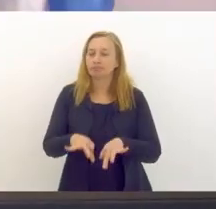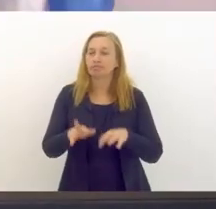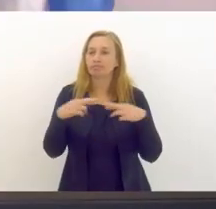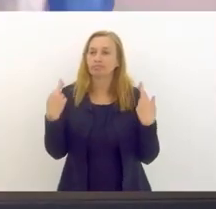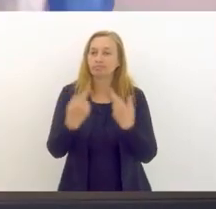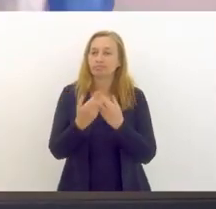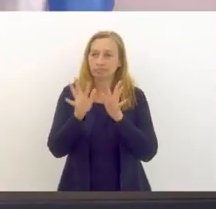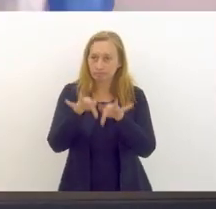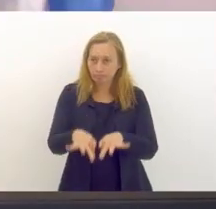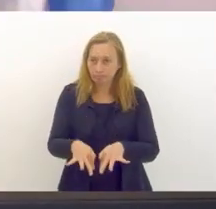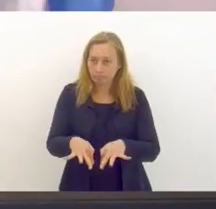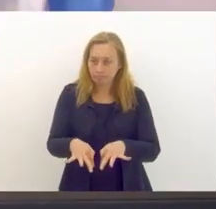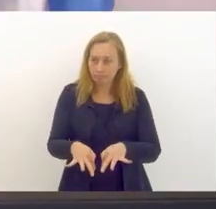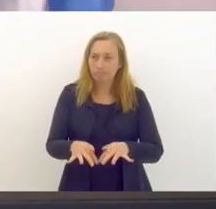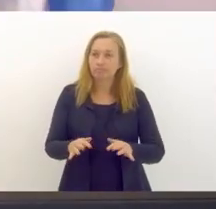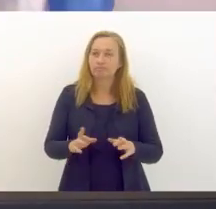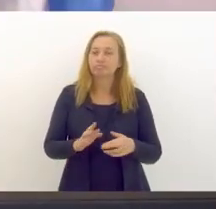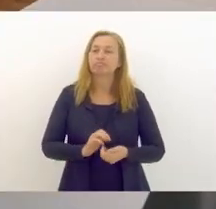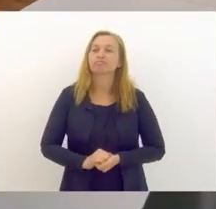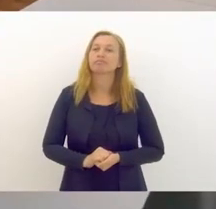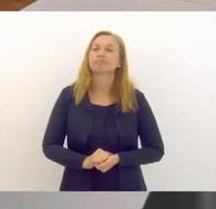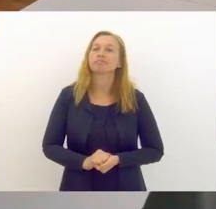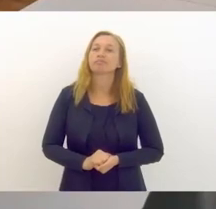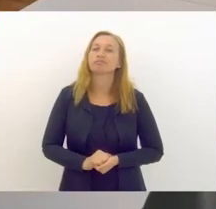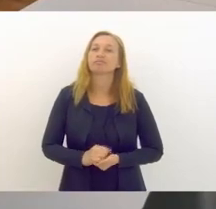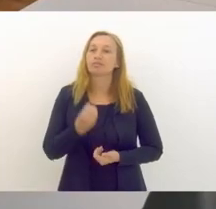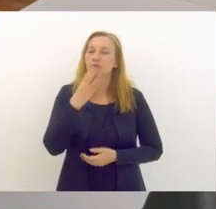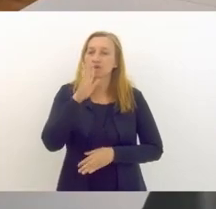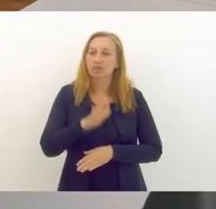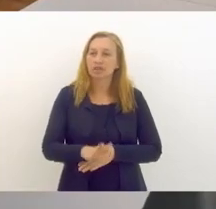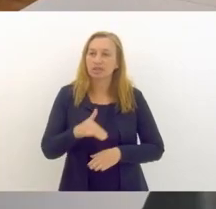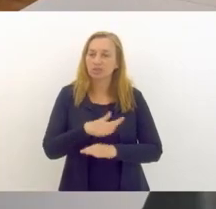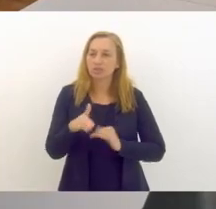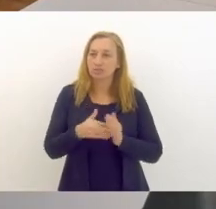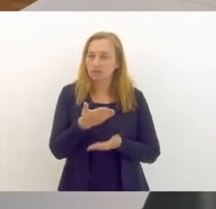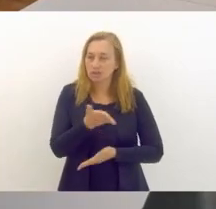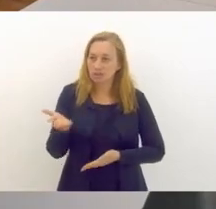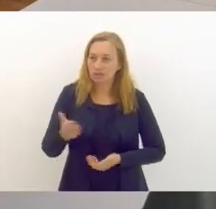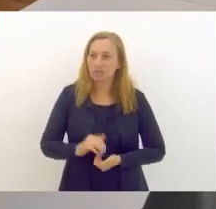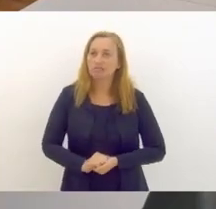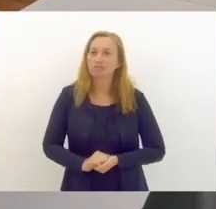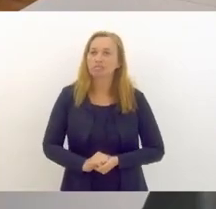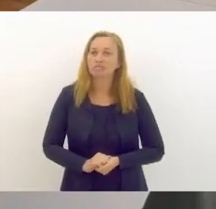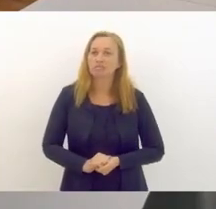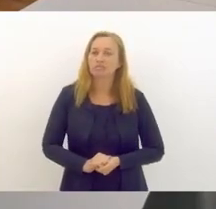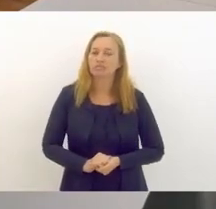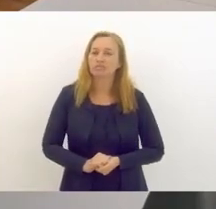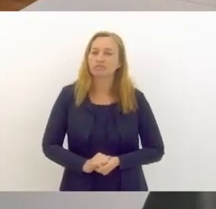nossa reunião, nossa audiência pública. Boa tarde a todas e todos. Tchau.